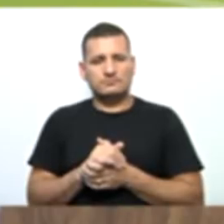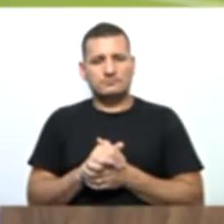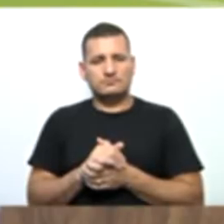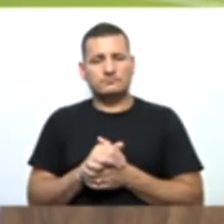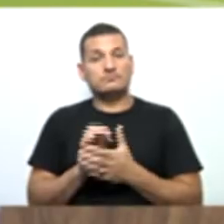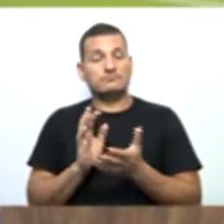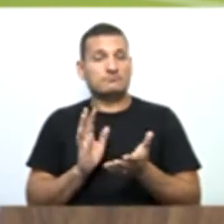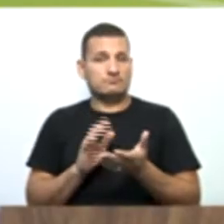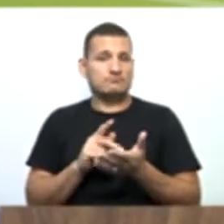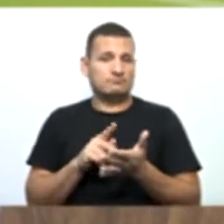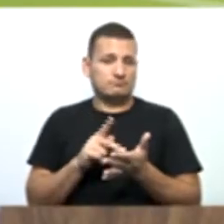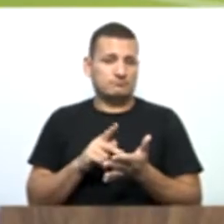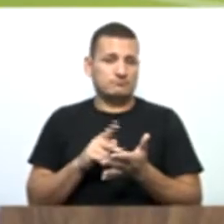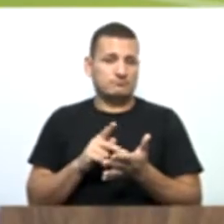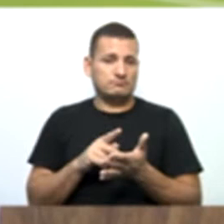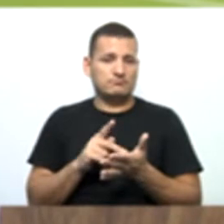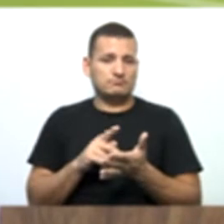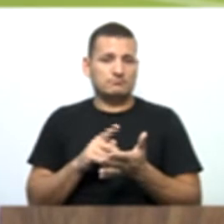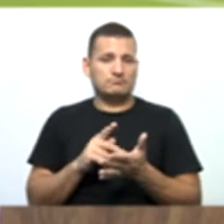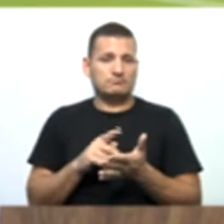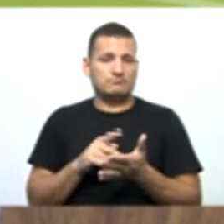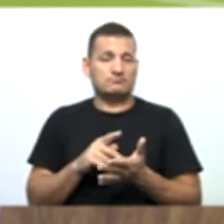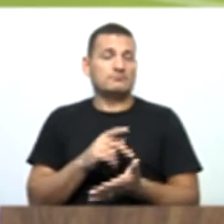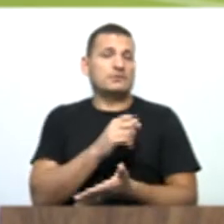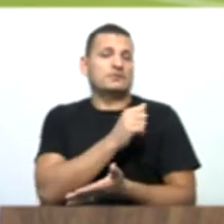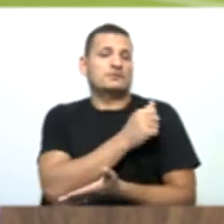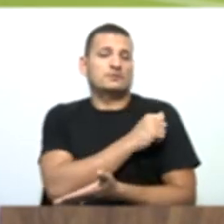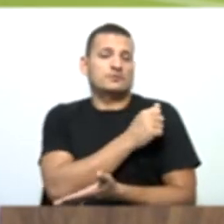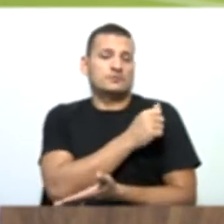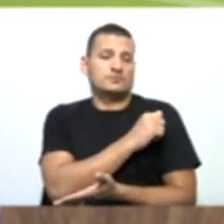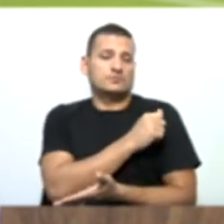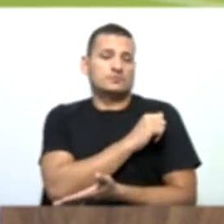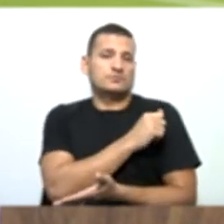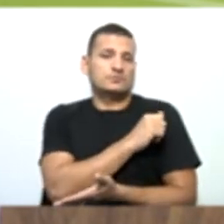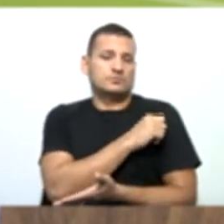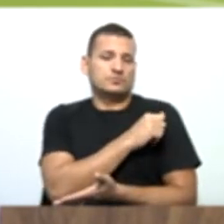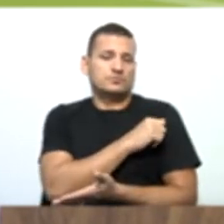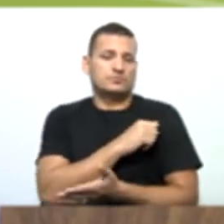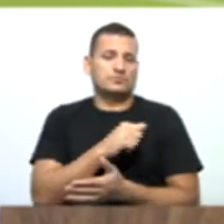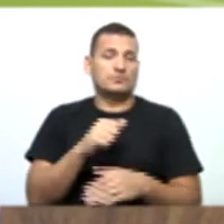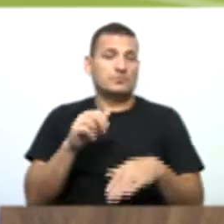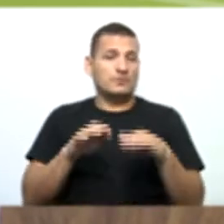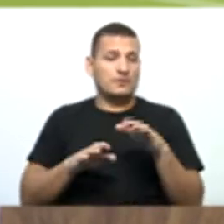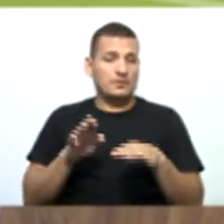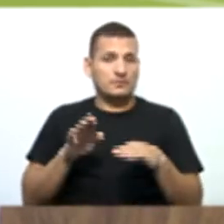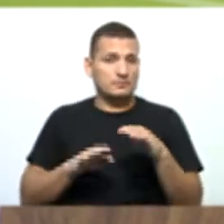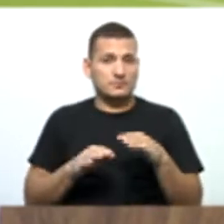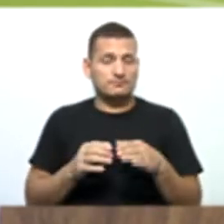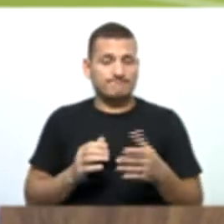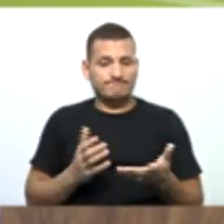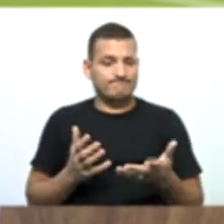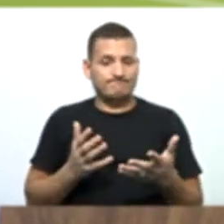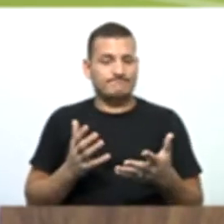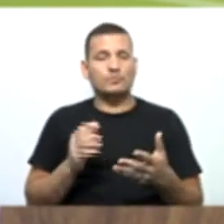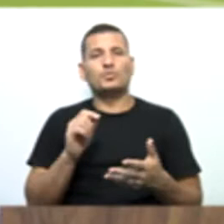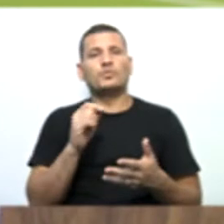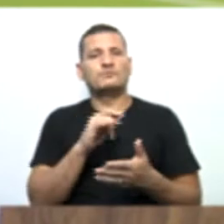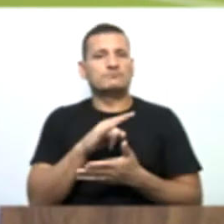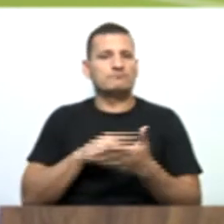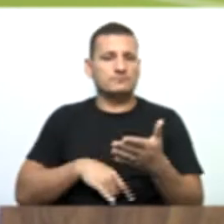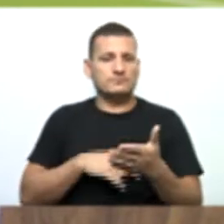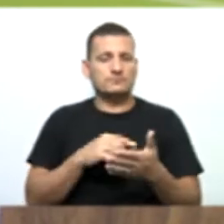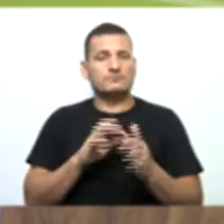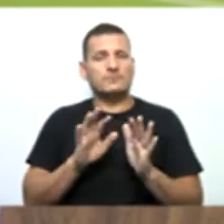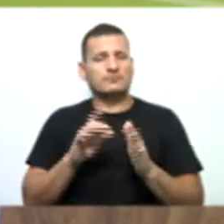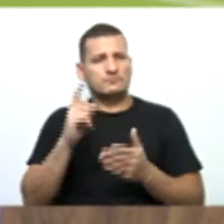alunos, eles ficam, na verdade, com receio da parte de documentação. Só que o pensamento